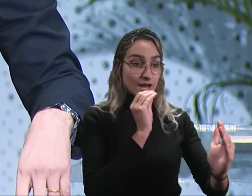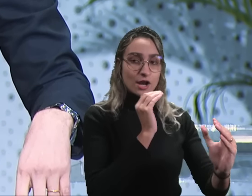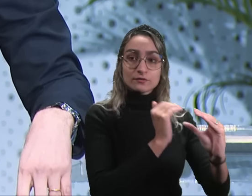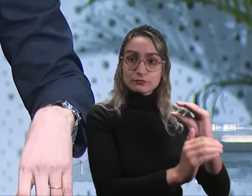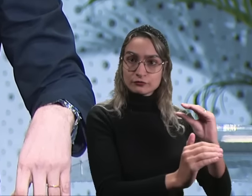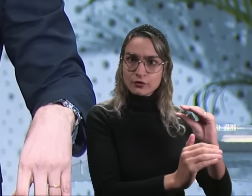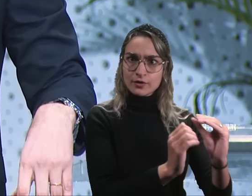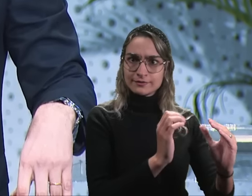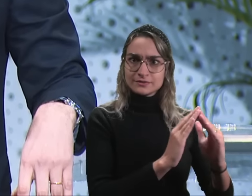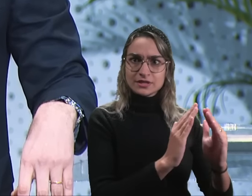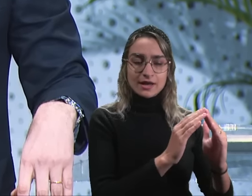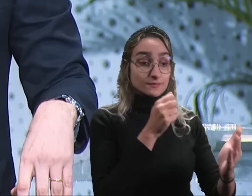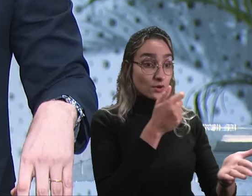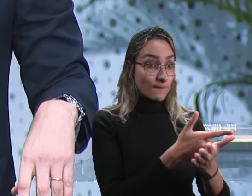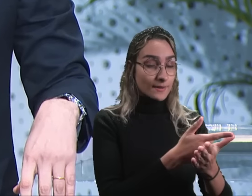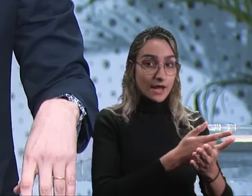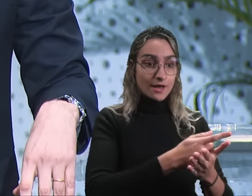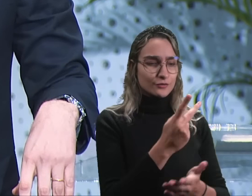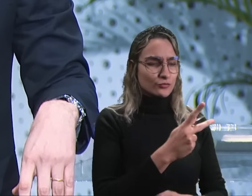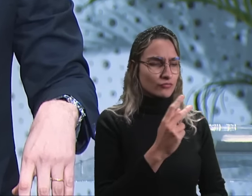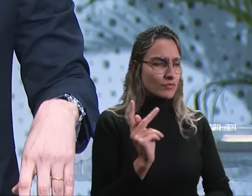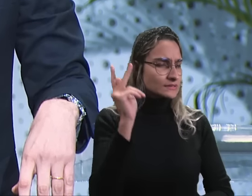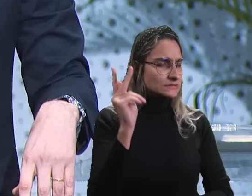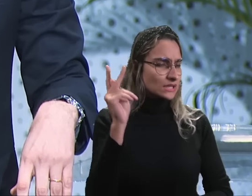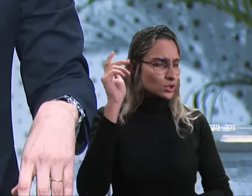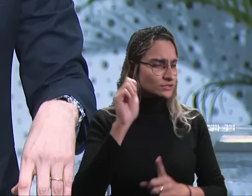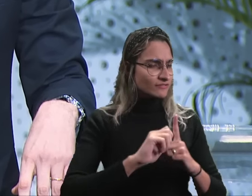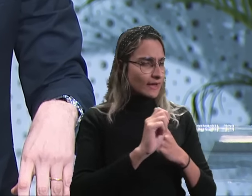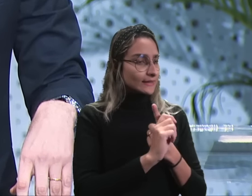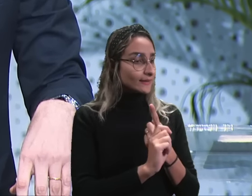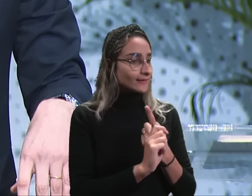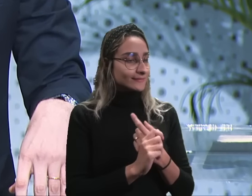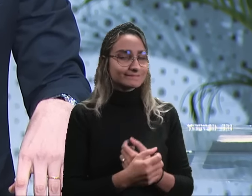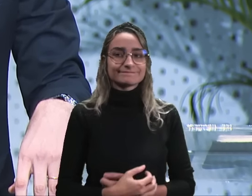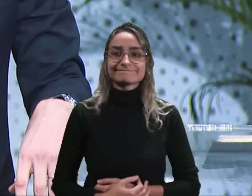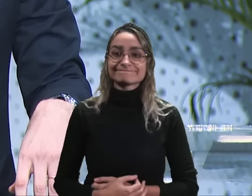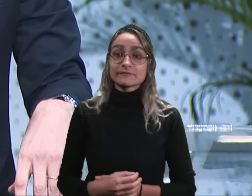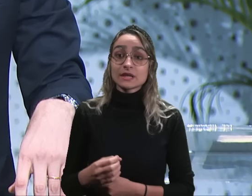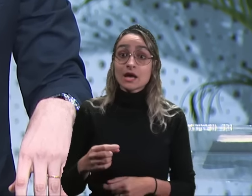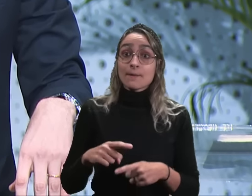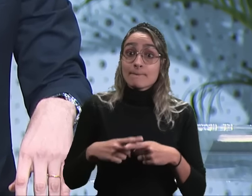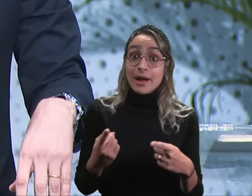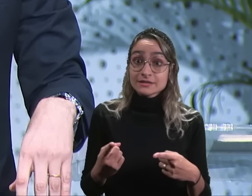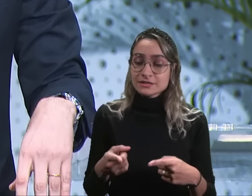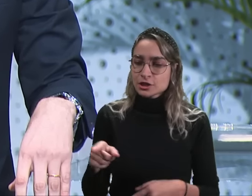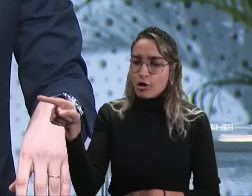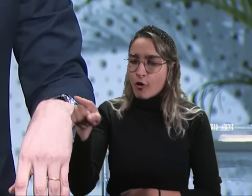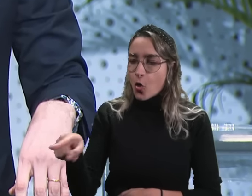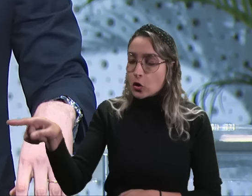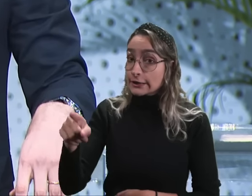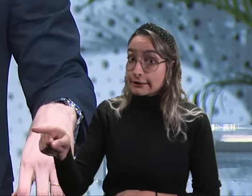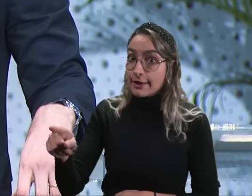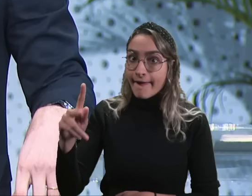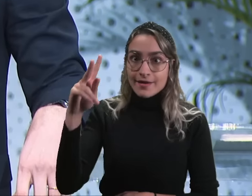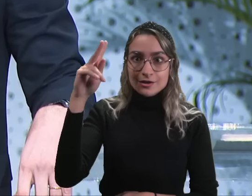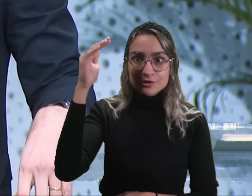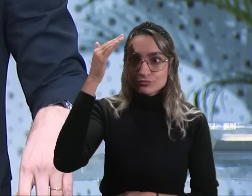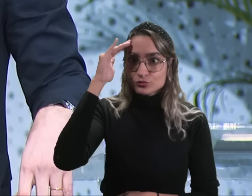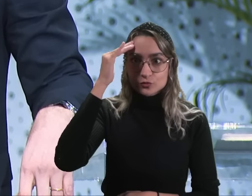é que ela não sabia até aquele dia de que ele quando havia vendido a sua embarcação